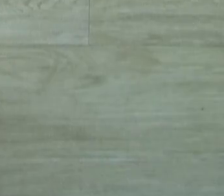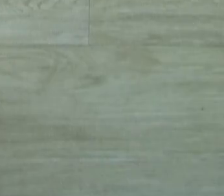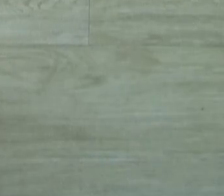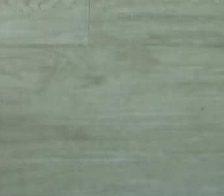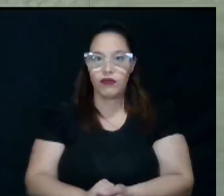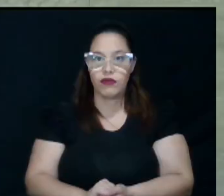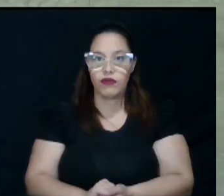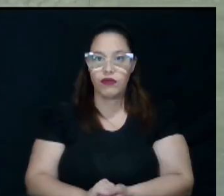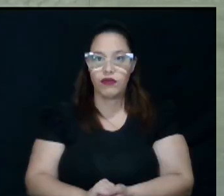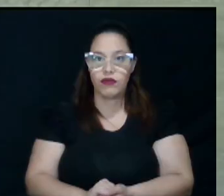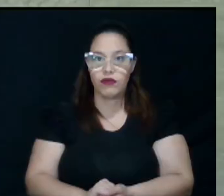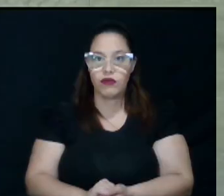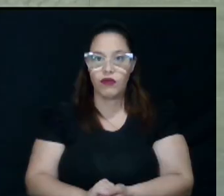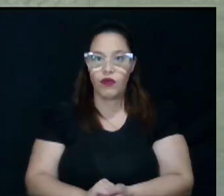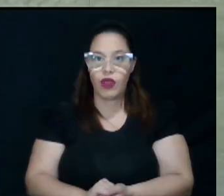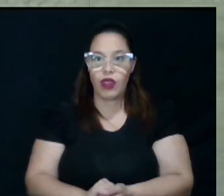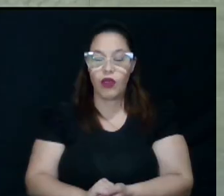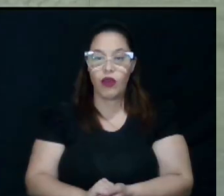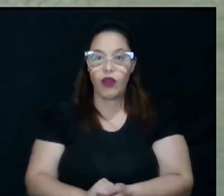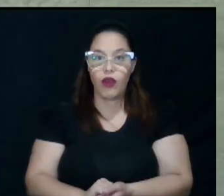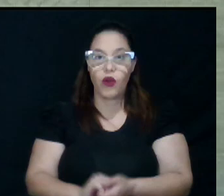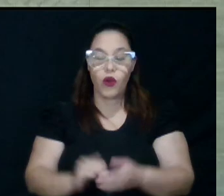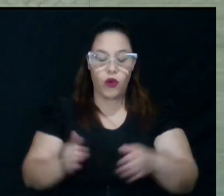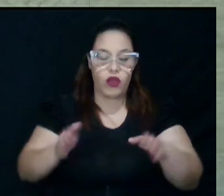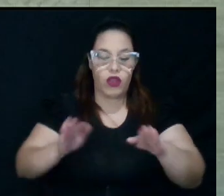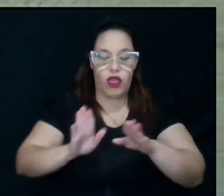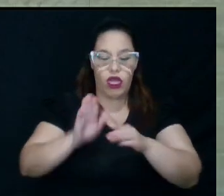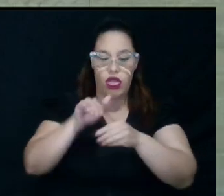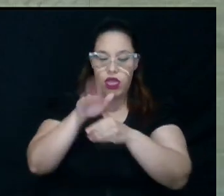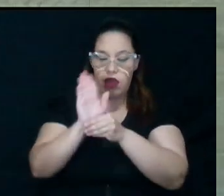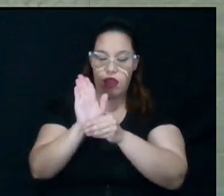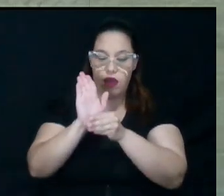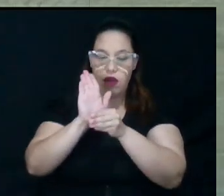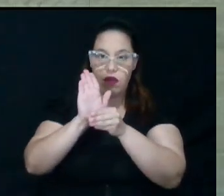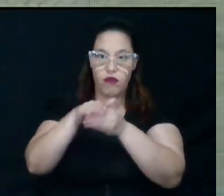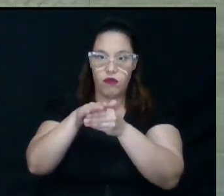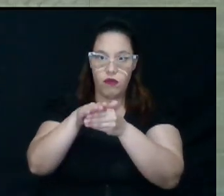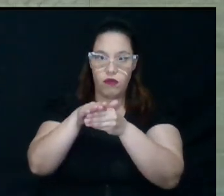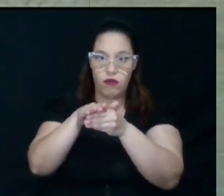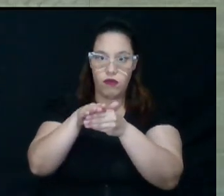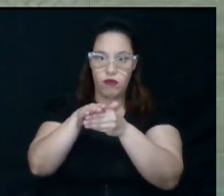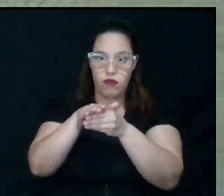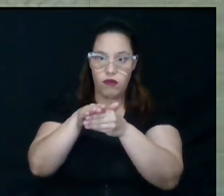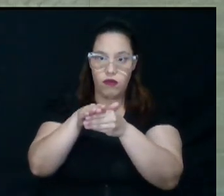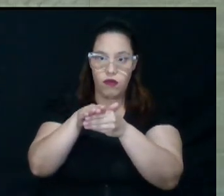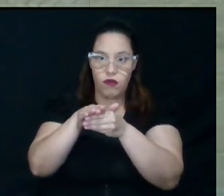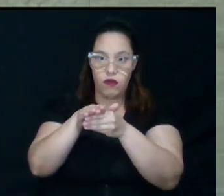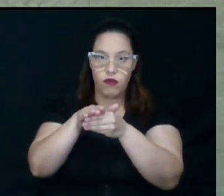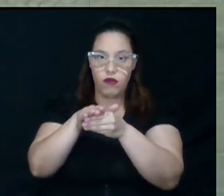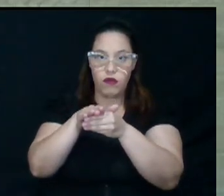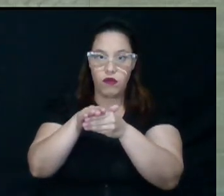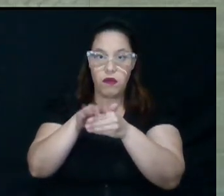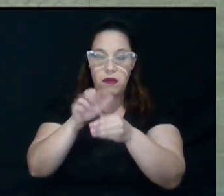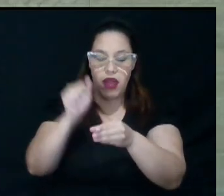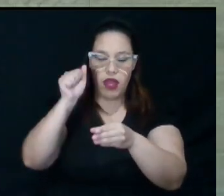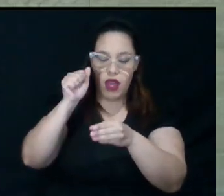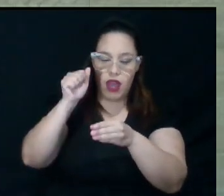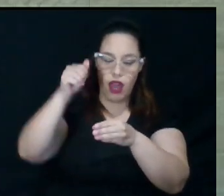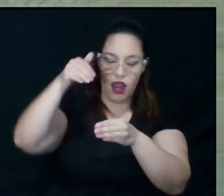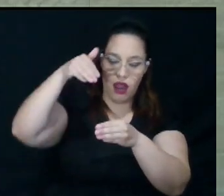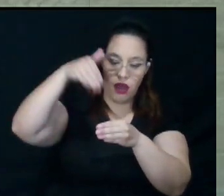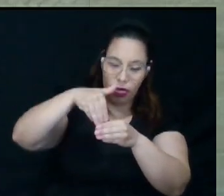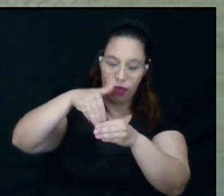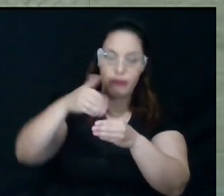Mantenha sempre a tampa dos vasos sanitários fechada, que a criança pode pegar e ter um incidente,